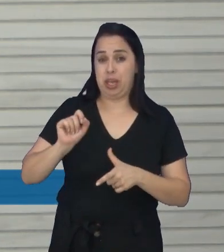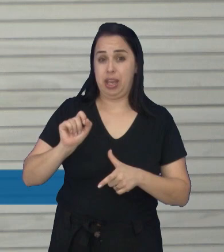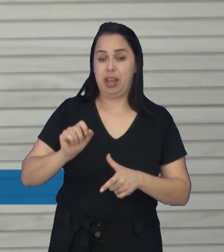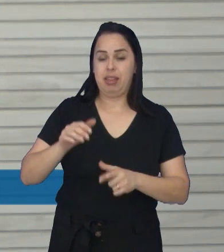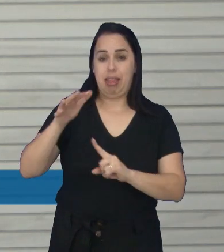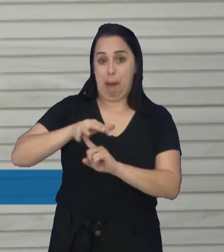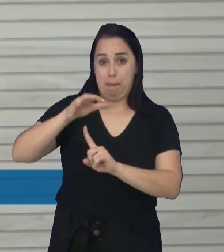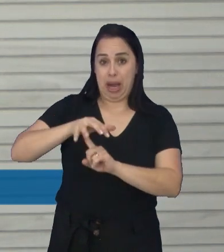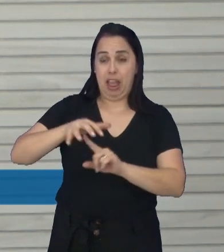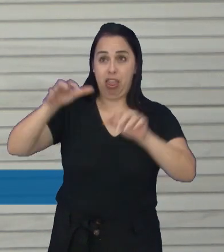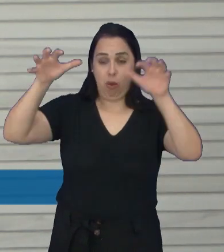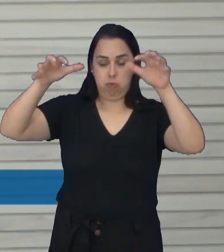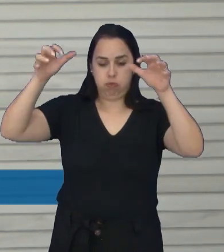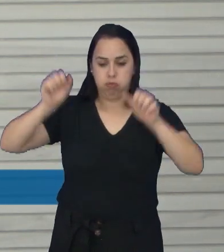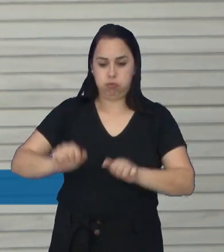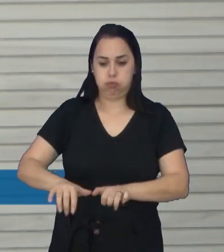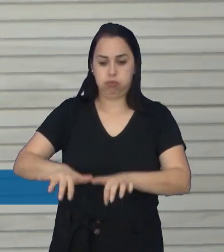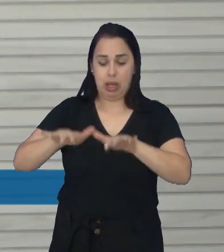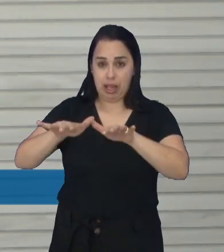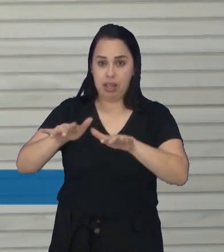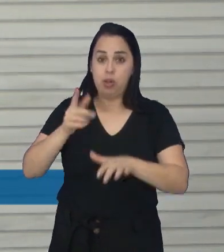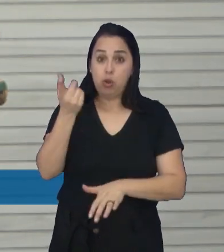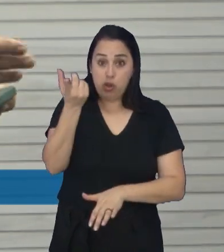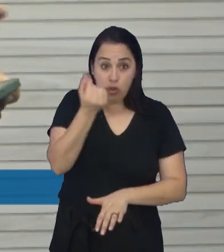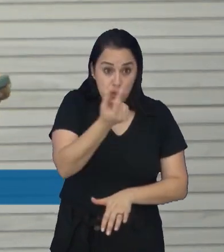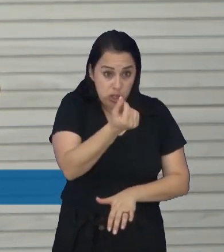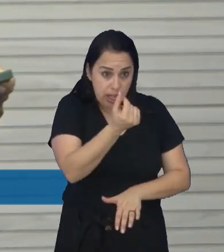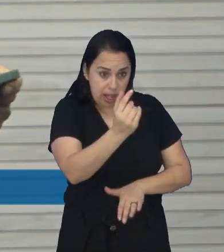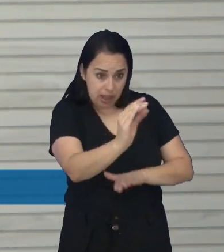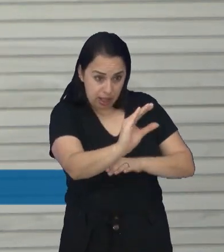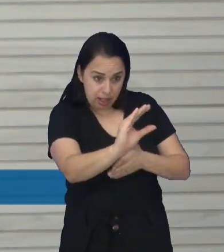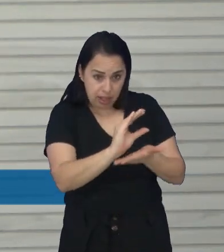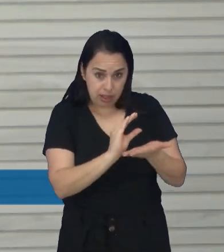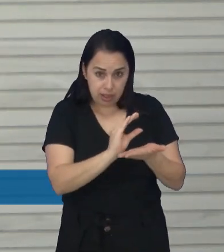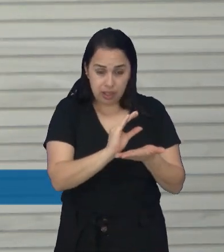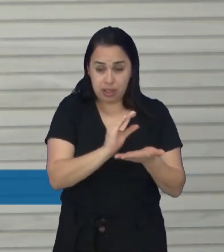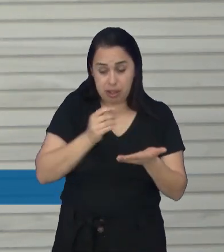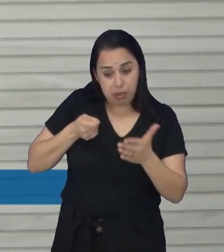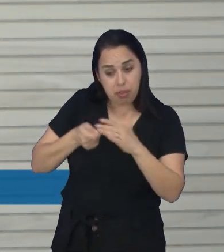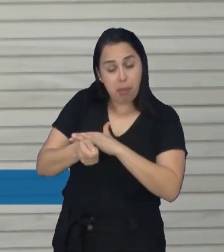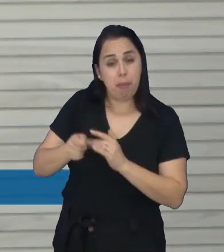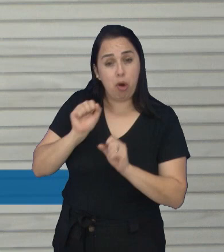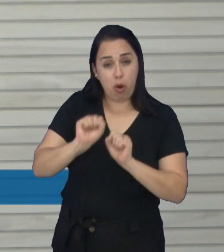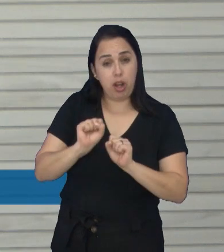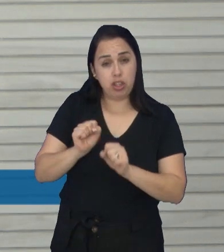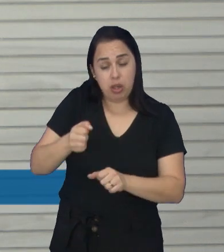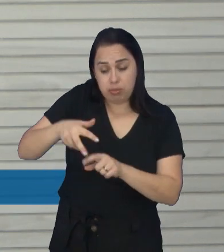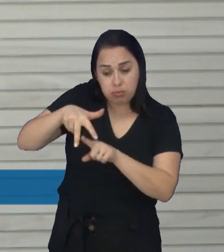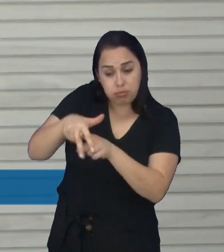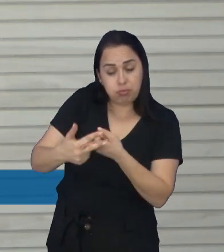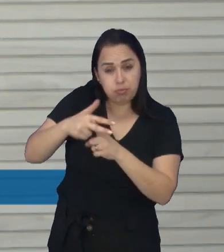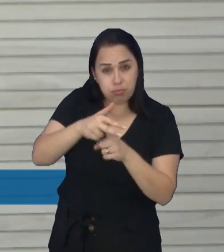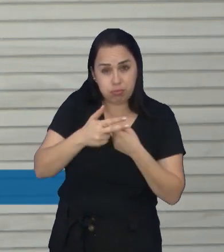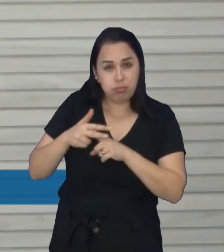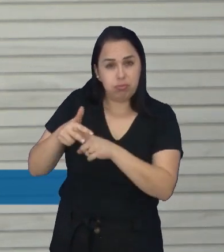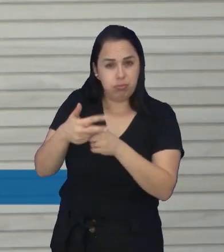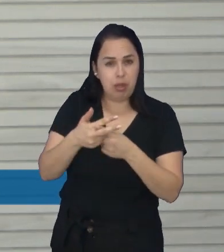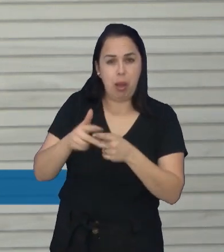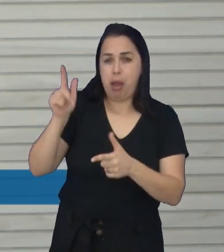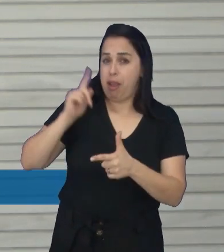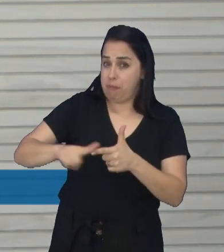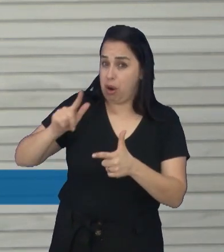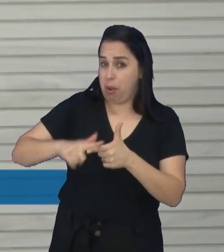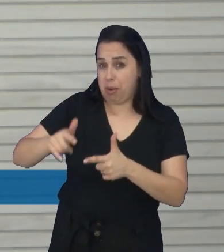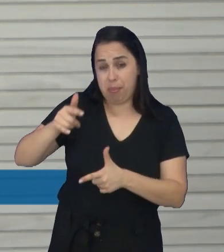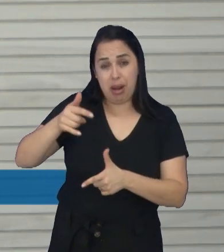Sol esse dinheiro poderá ser usado poderia ser usado para resolver aquele